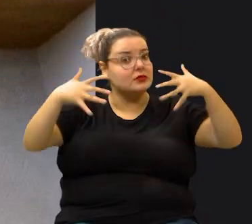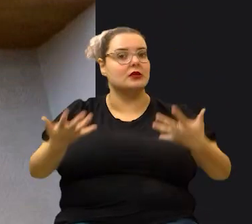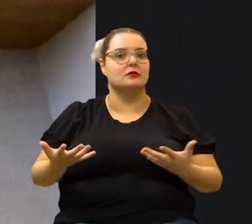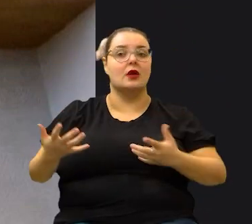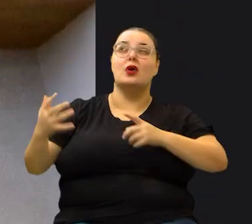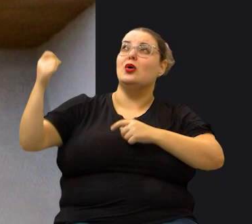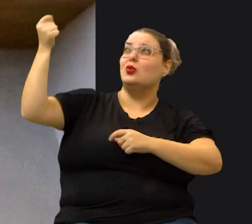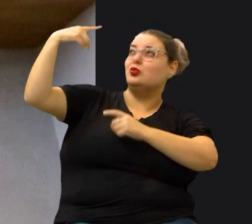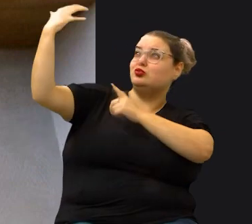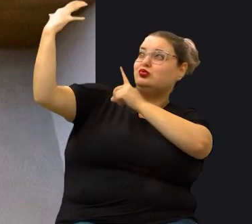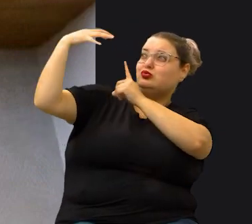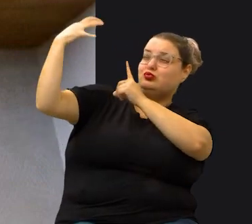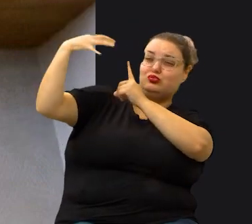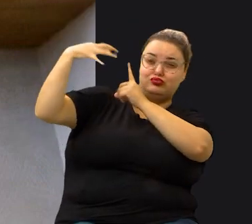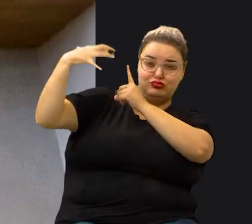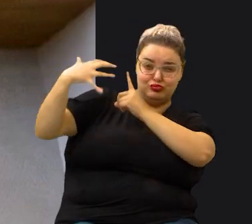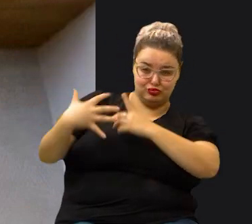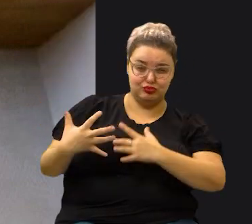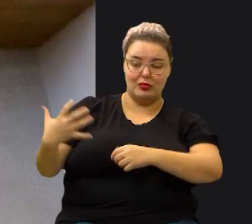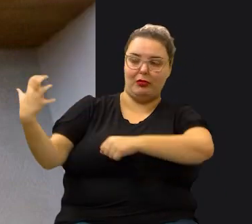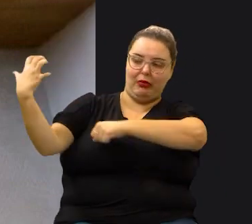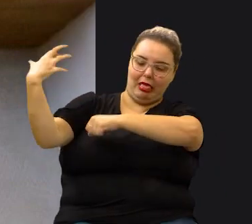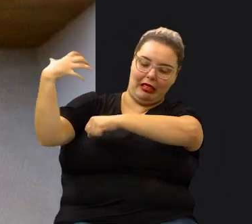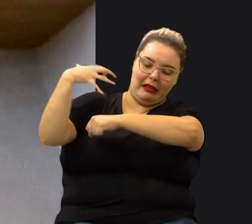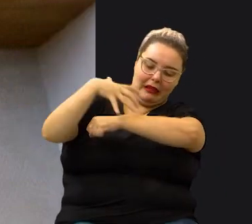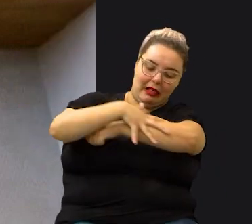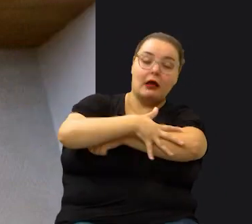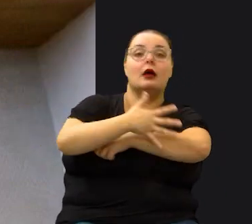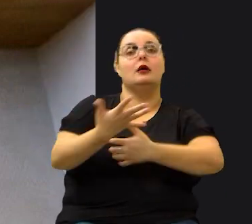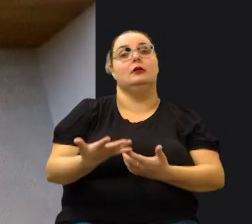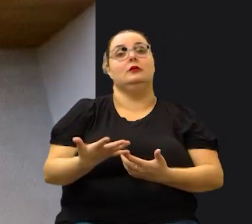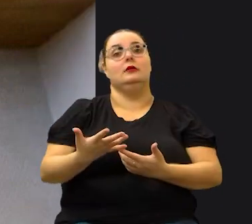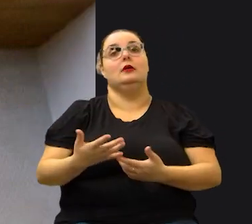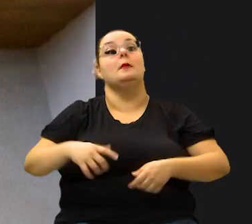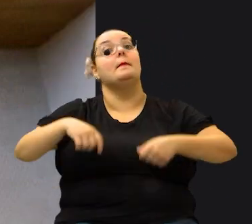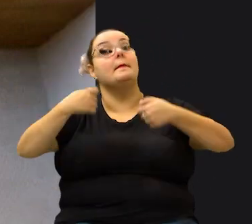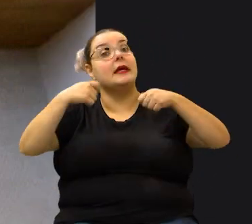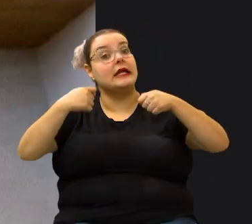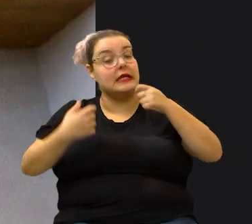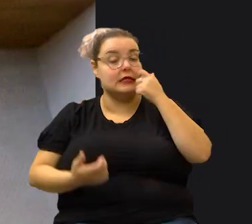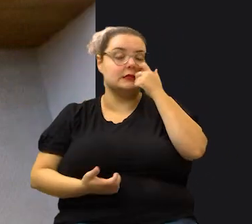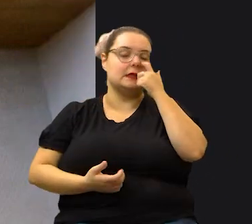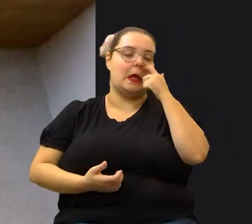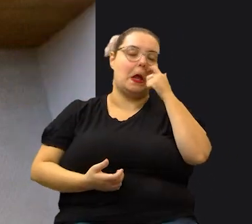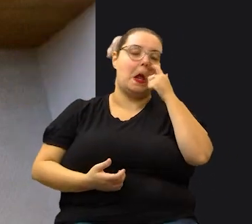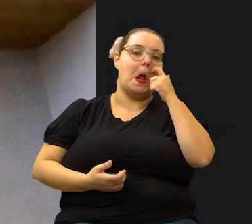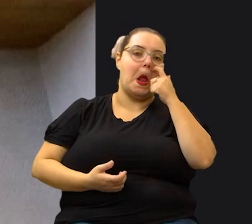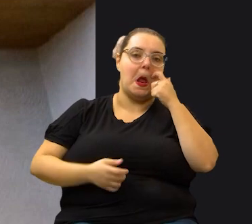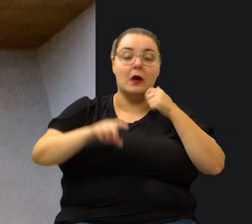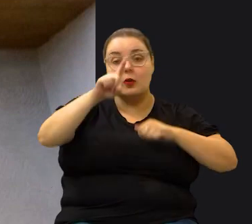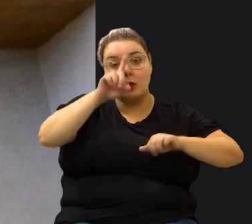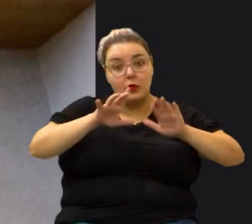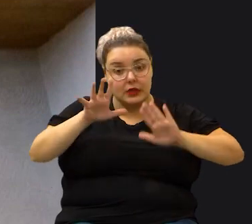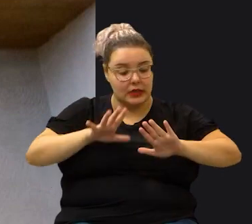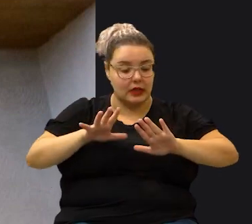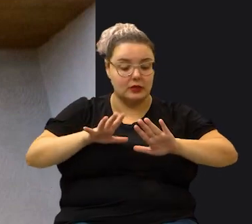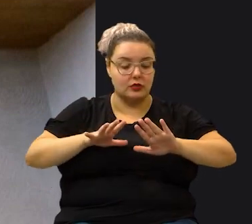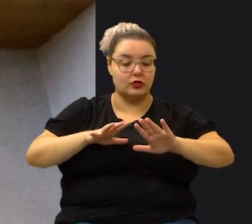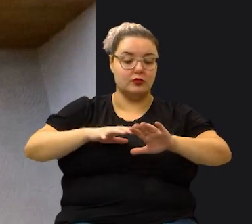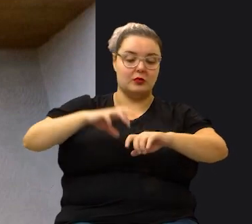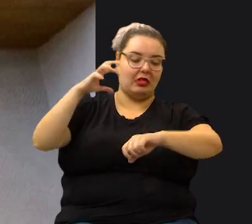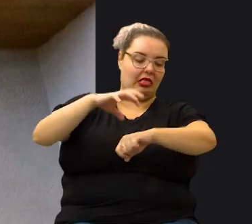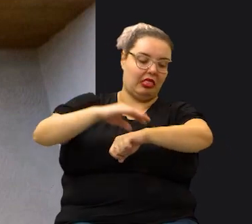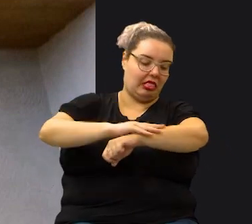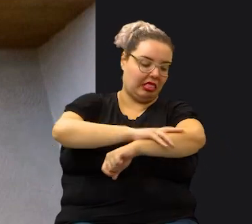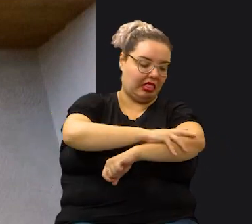chuvosos, a radiação ultravioleta, ela acaba chegando na Terra, chega a entrar em contato com a superfície da pele das